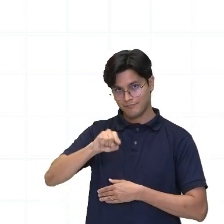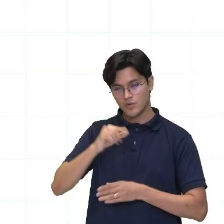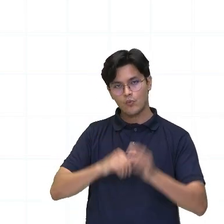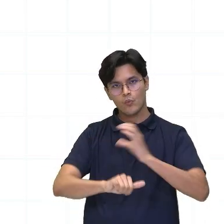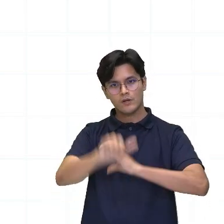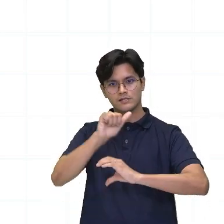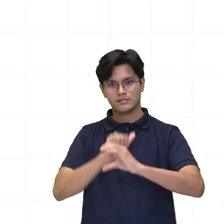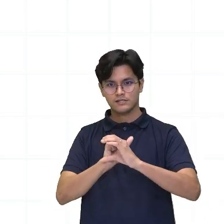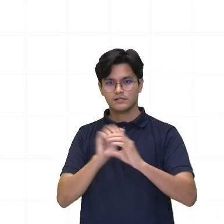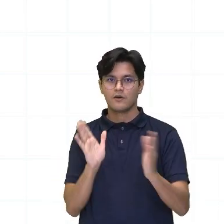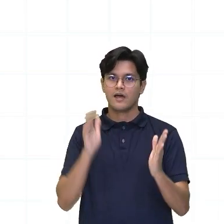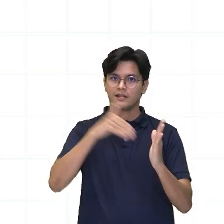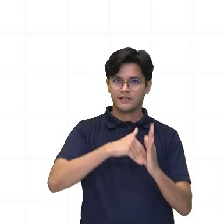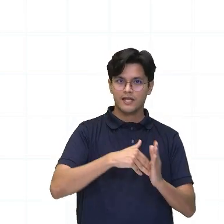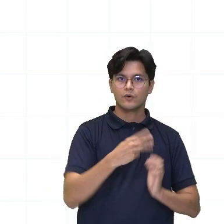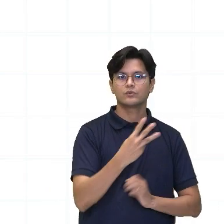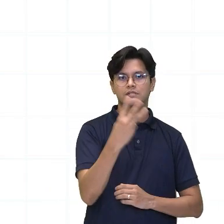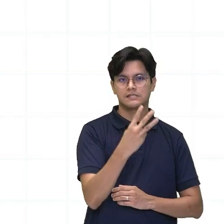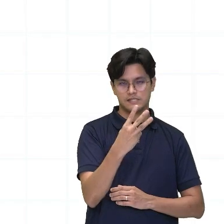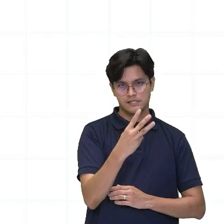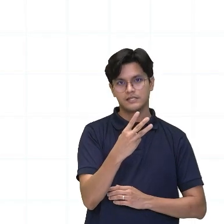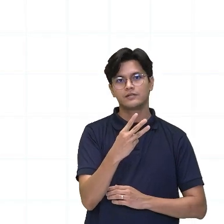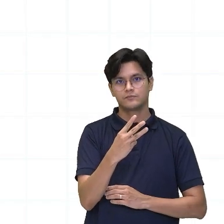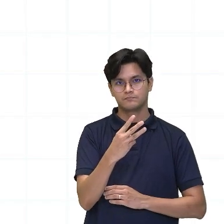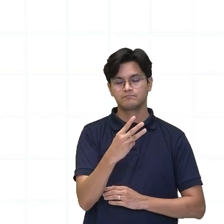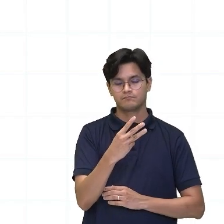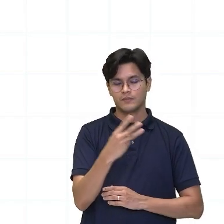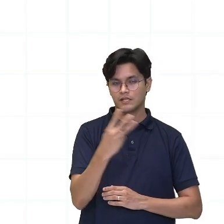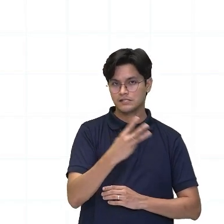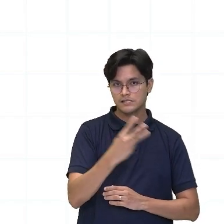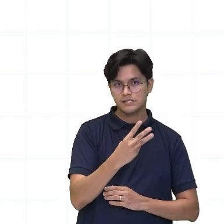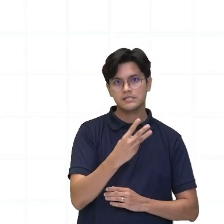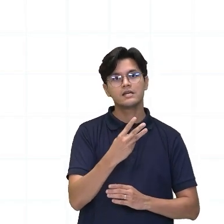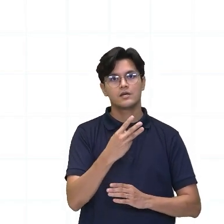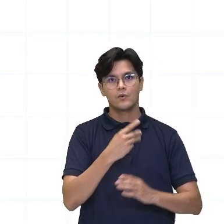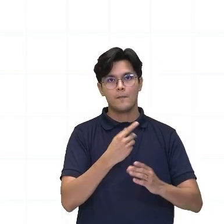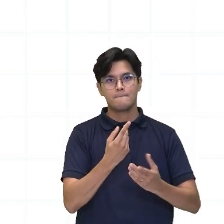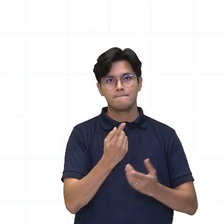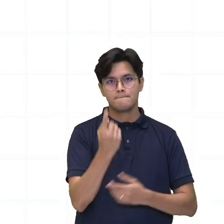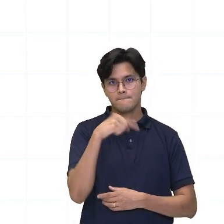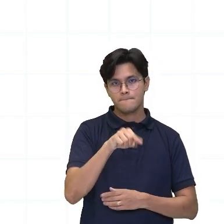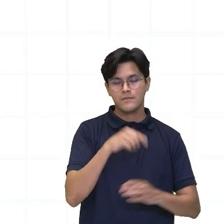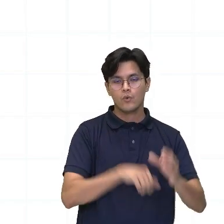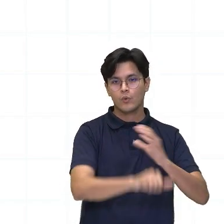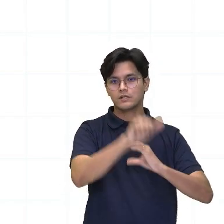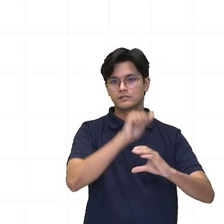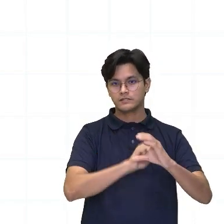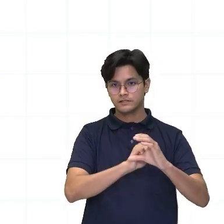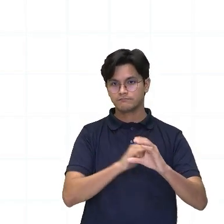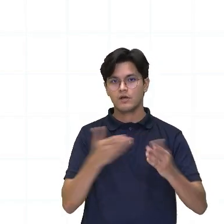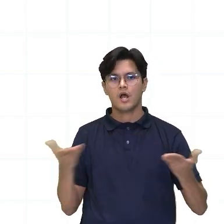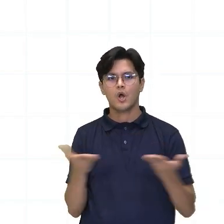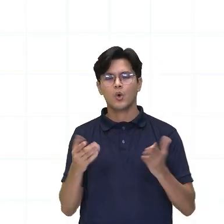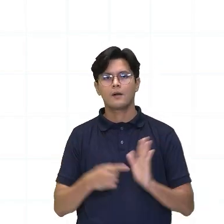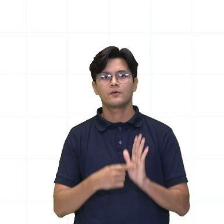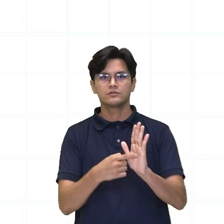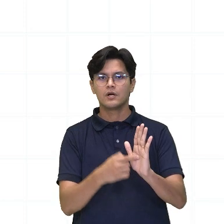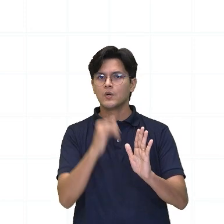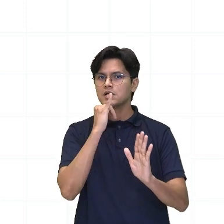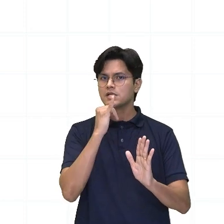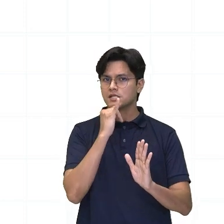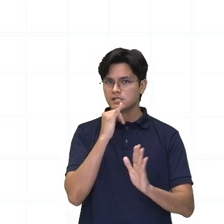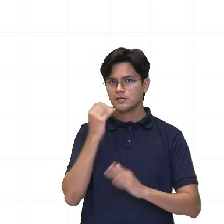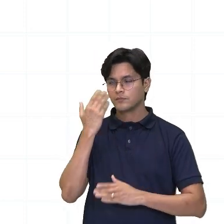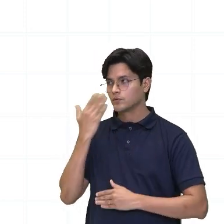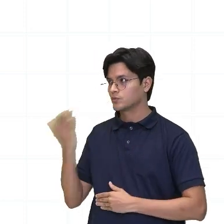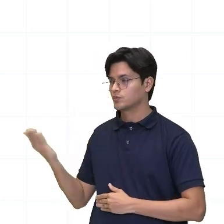o 3º milênio antes de Cristo. Aqui eu trouxe um exemplo do que restou desse período, certo? Que é o